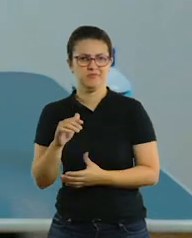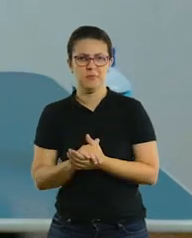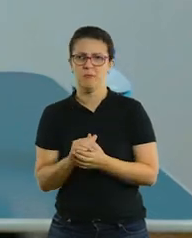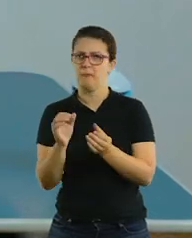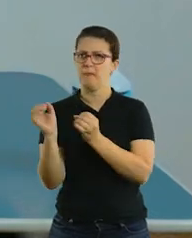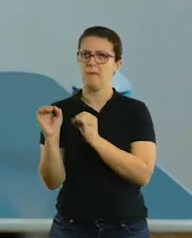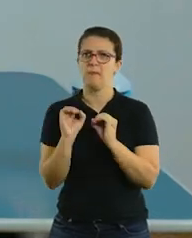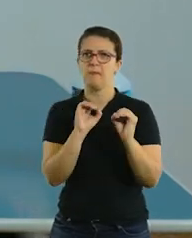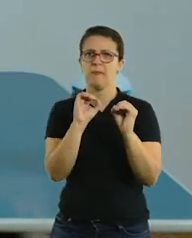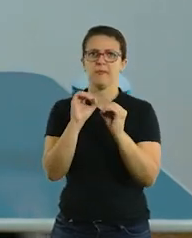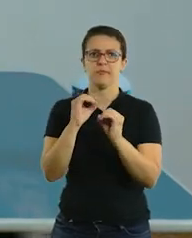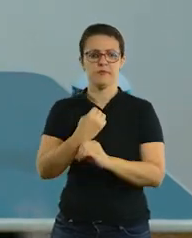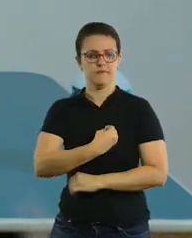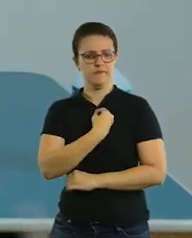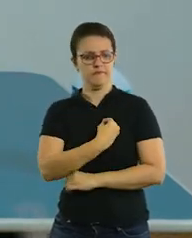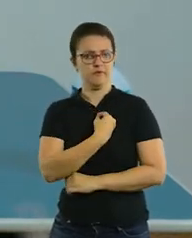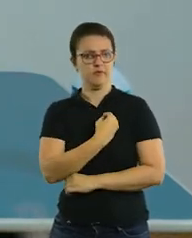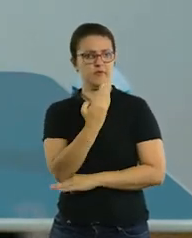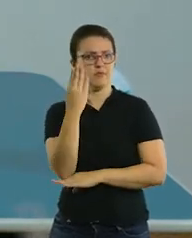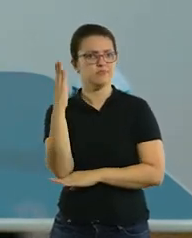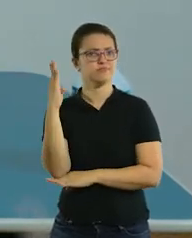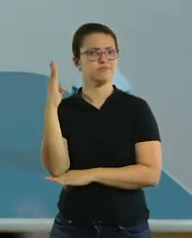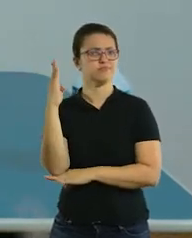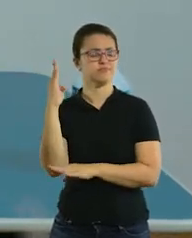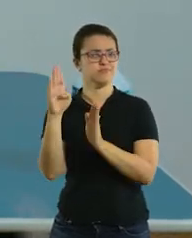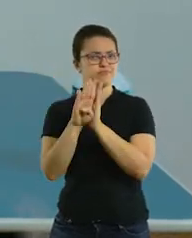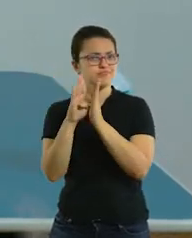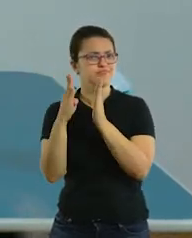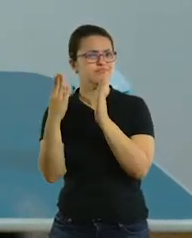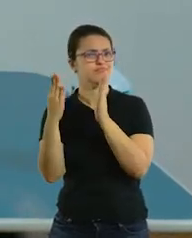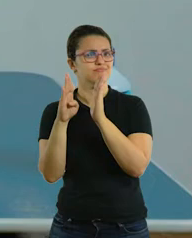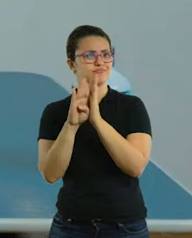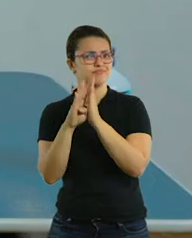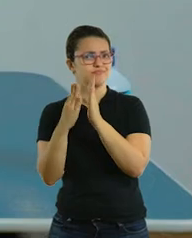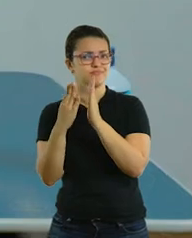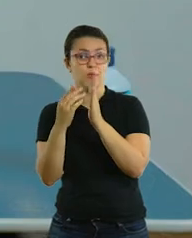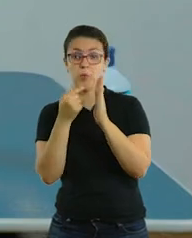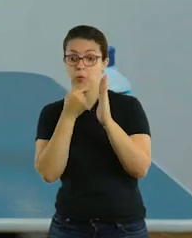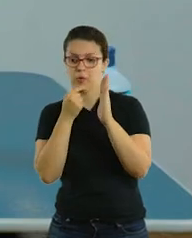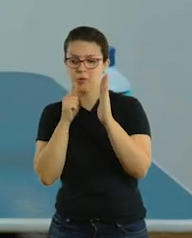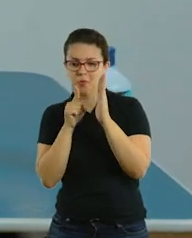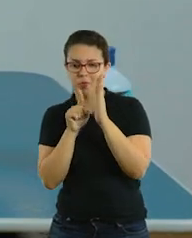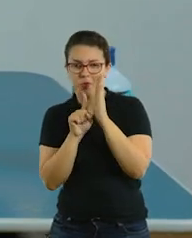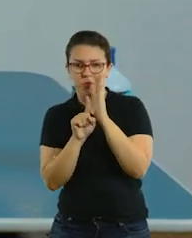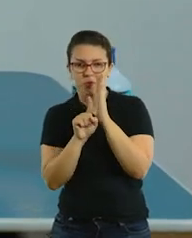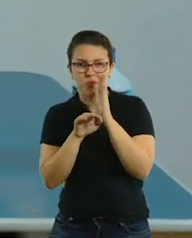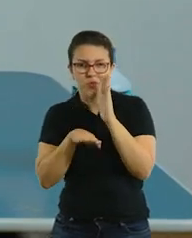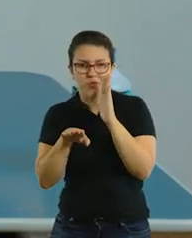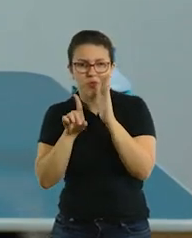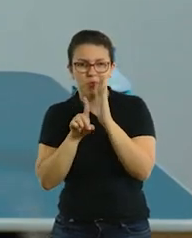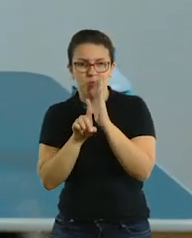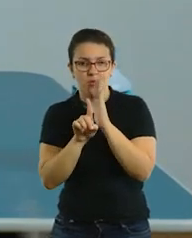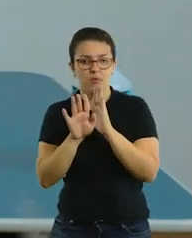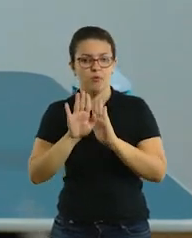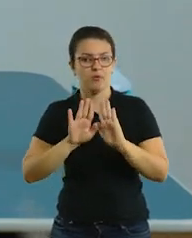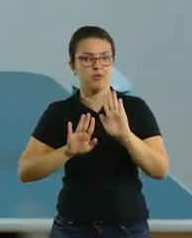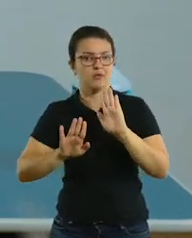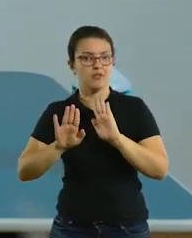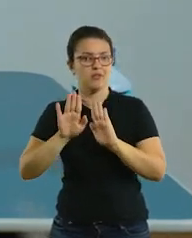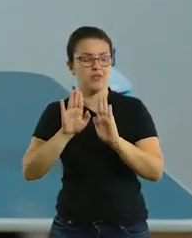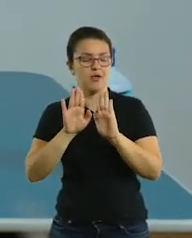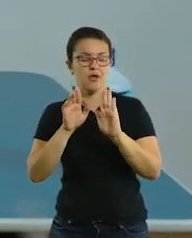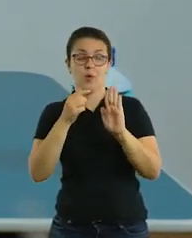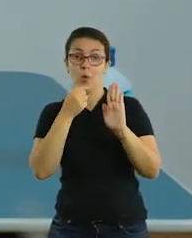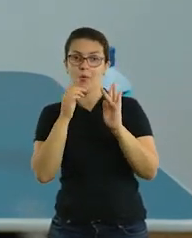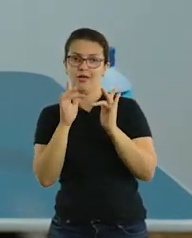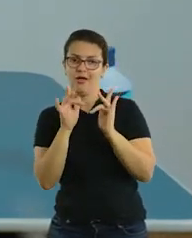no mundo mais viva que uma porta. Eu abro devagarinho para passar o menininho. Eu abro bem com cuidado para passar o